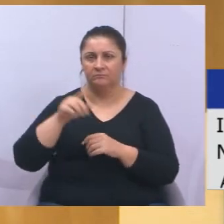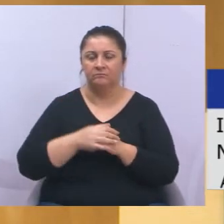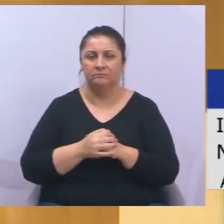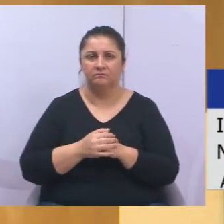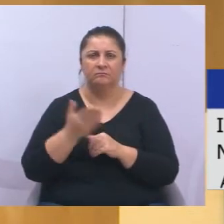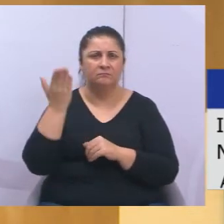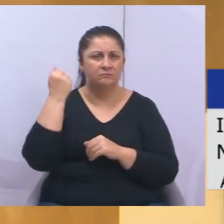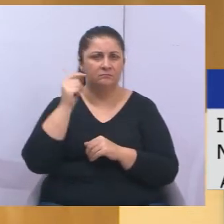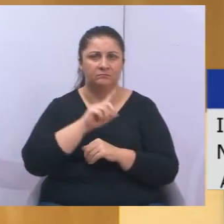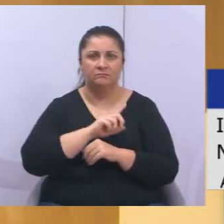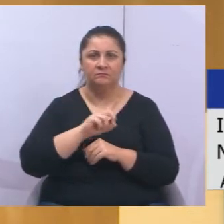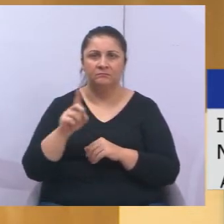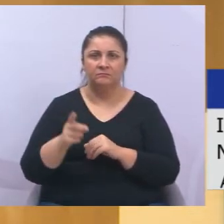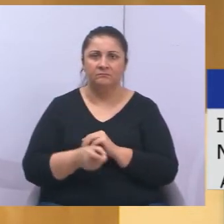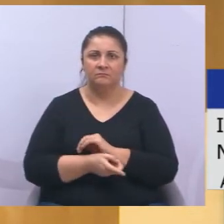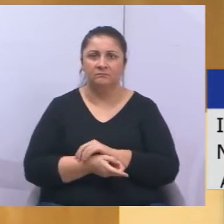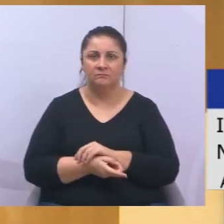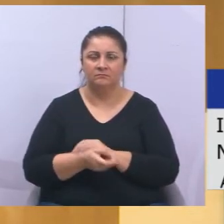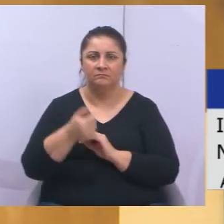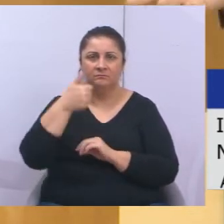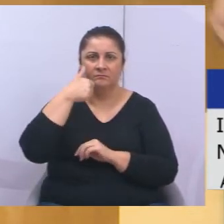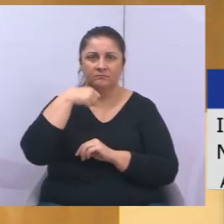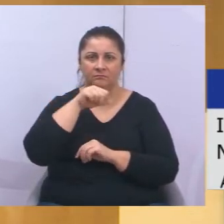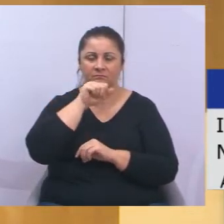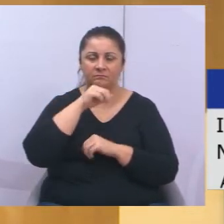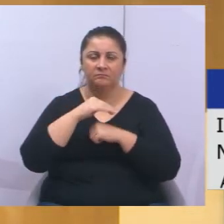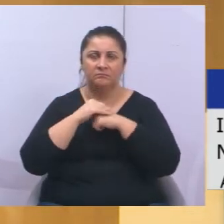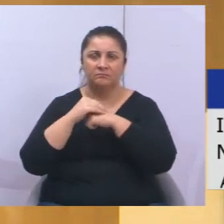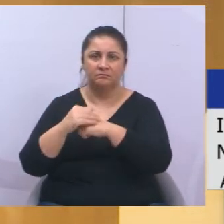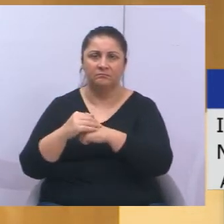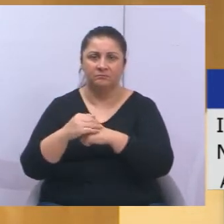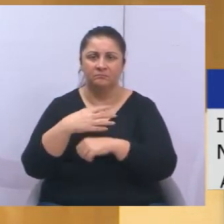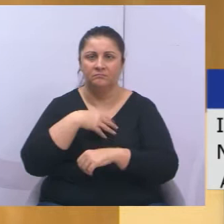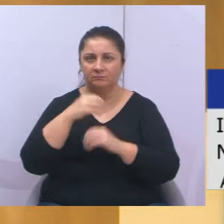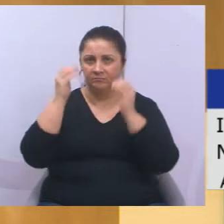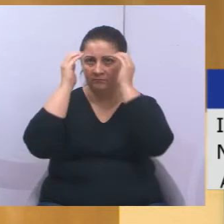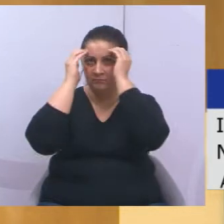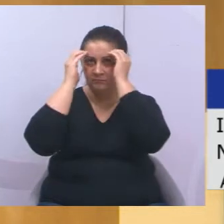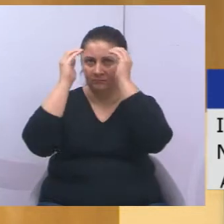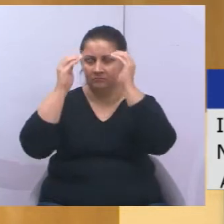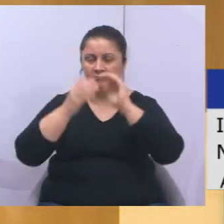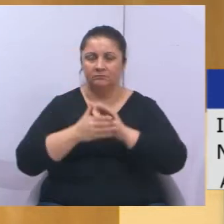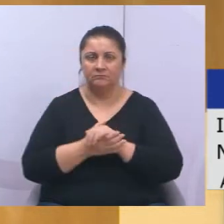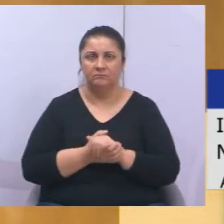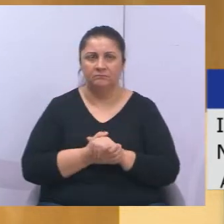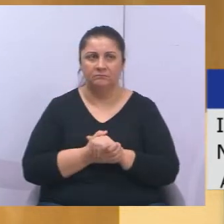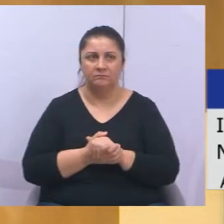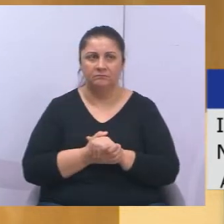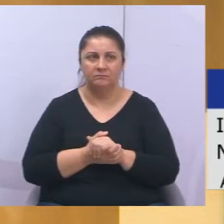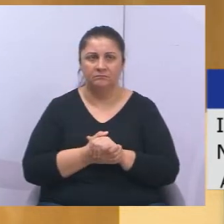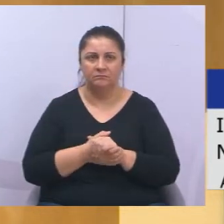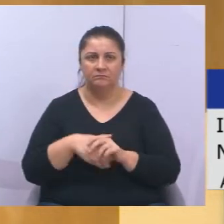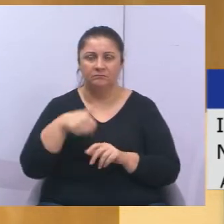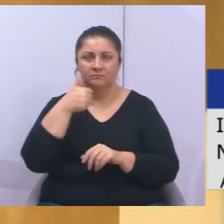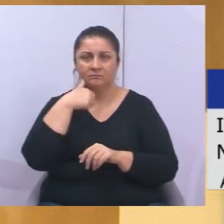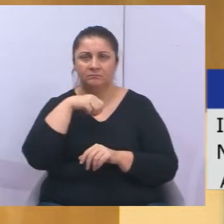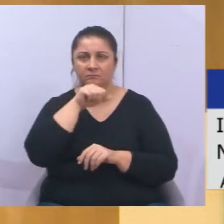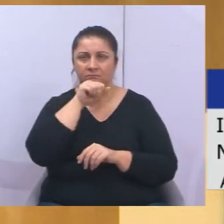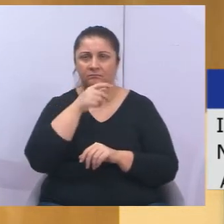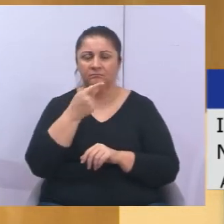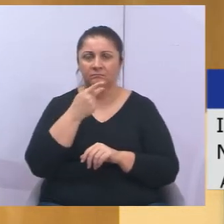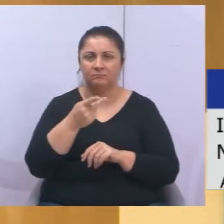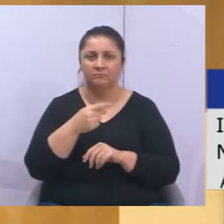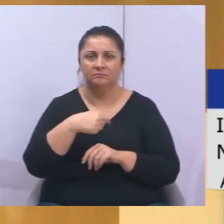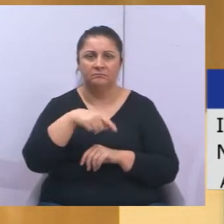era assim. Antes, mamãe chamava, filhinho estava lá. Quantas das vezes mamãe falava para mim, vai na padaria,